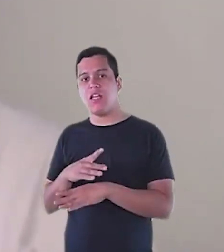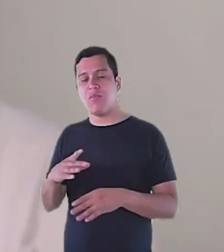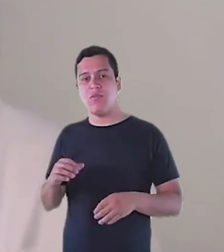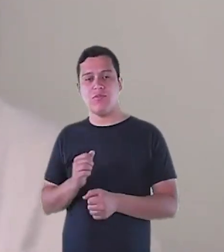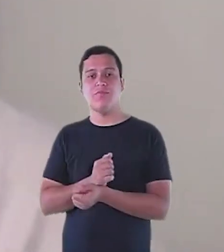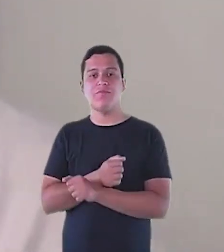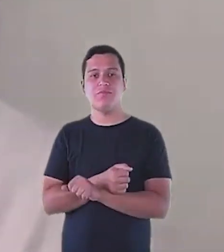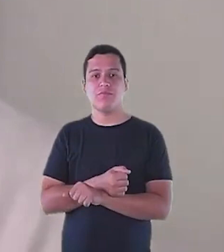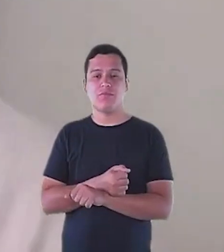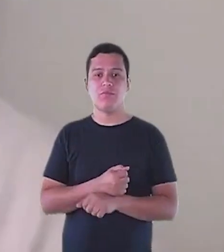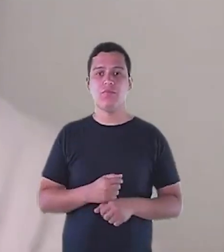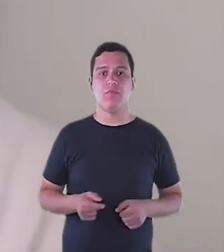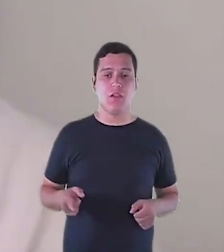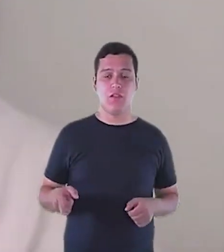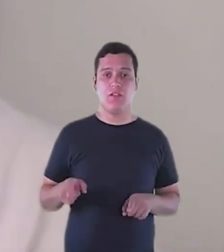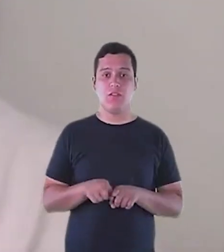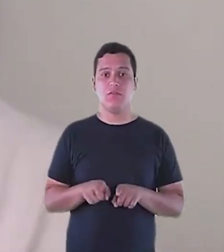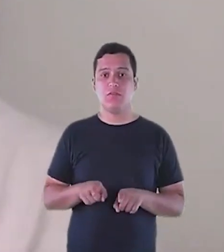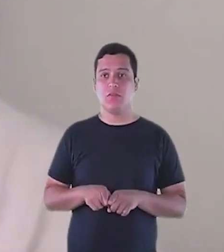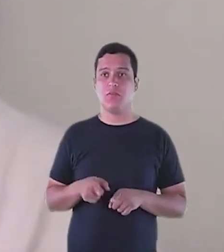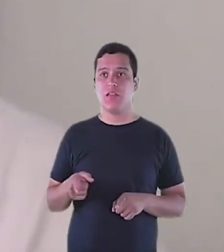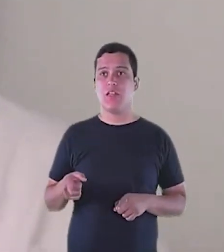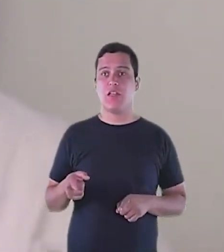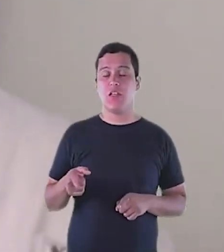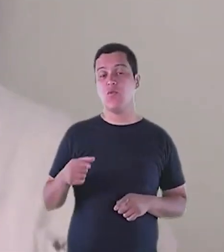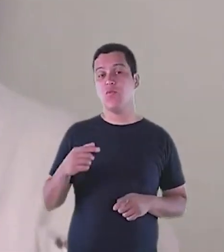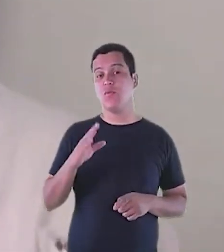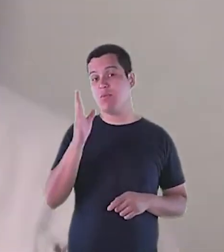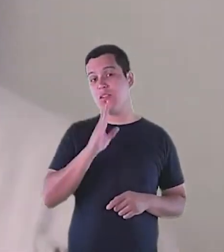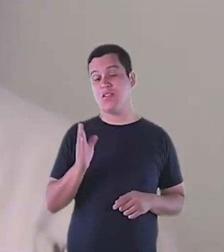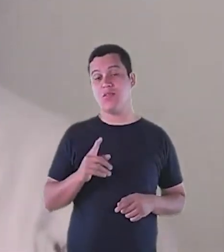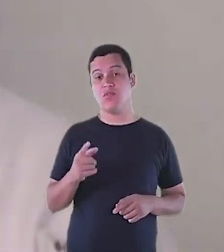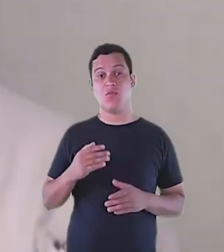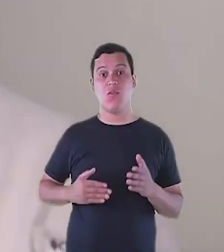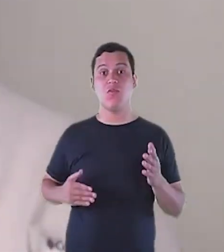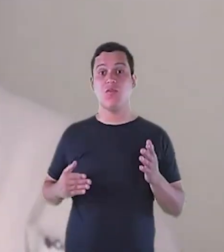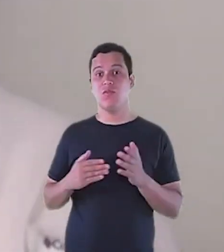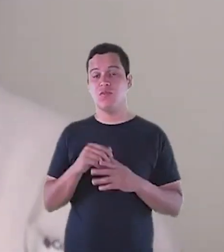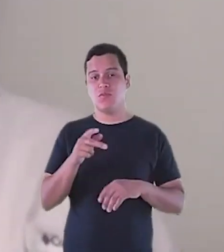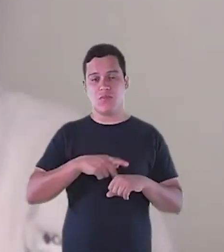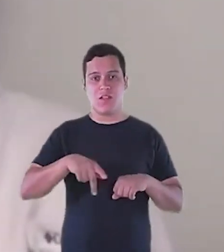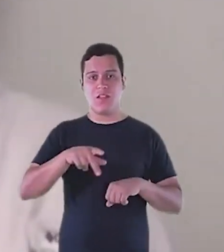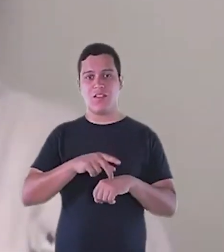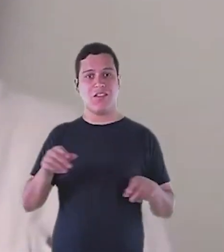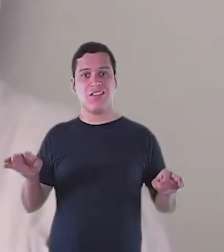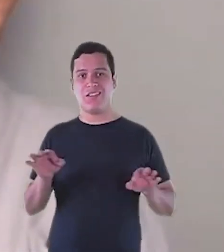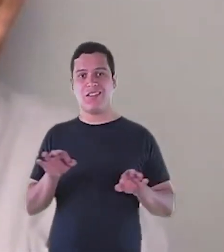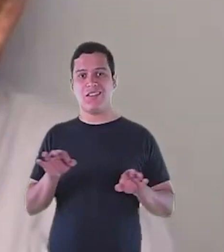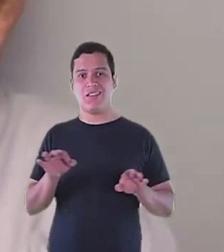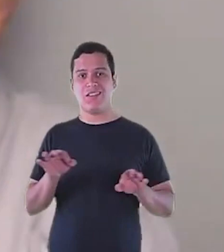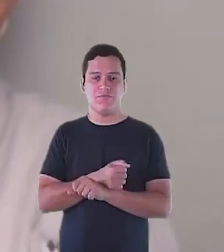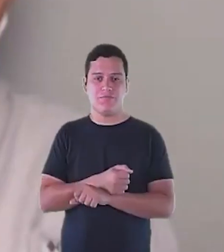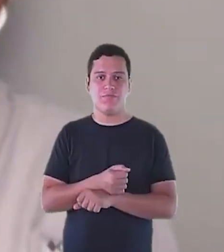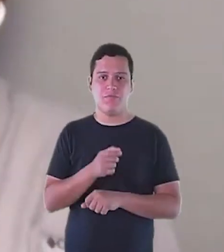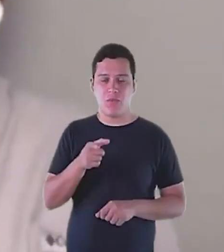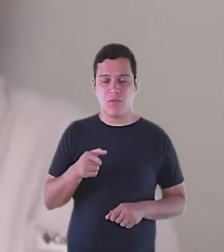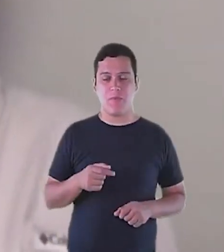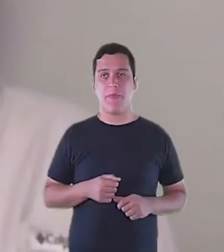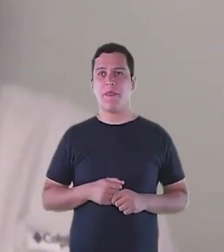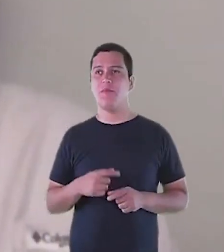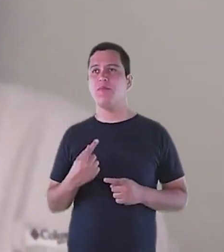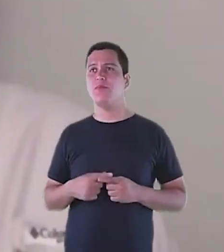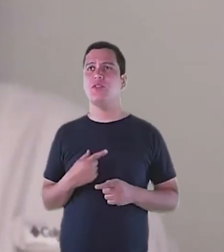gente, e o último a acabar com a escravidão. E aí acontece uma coisa interessante, porque os nossos